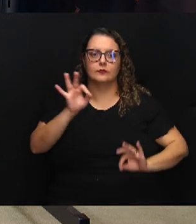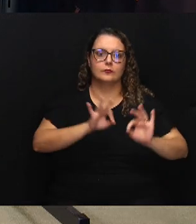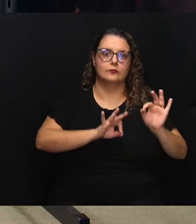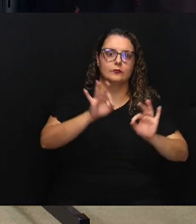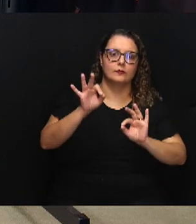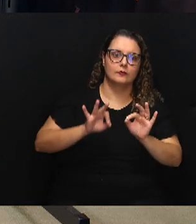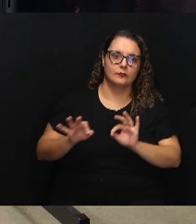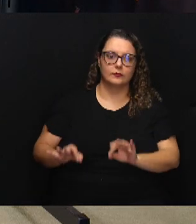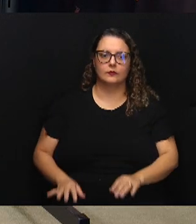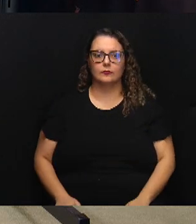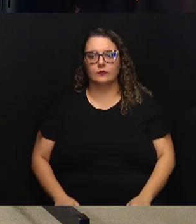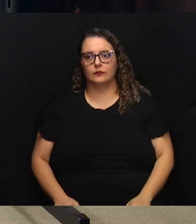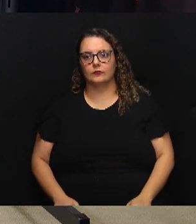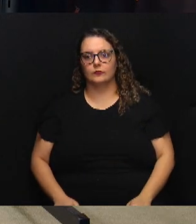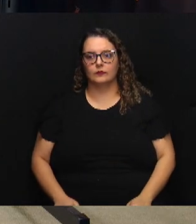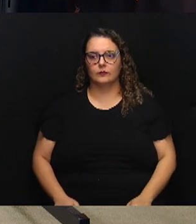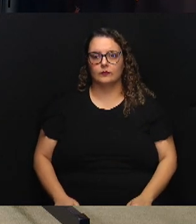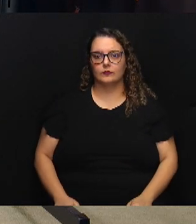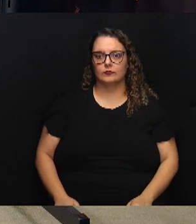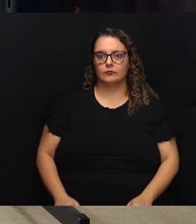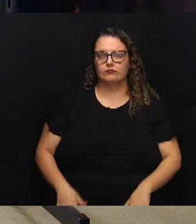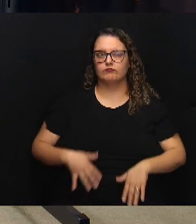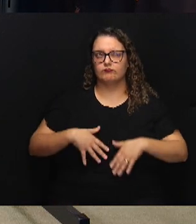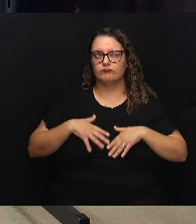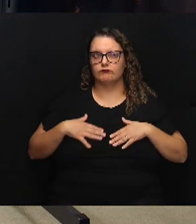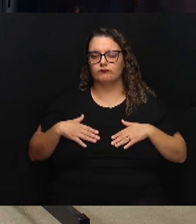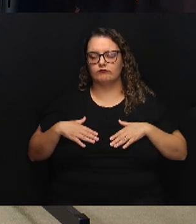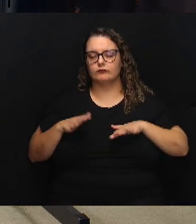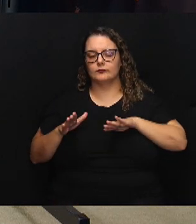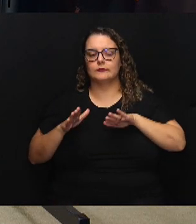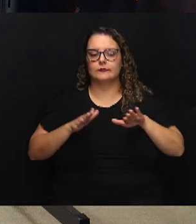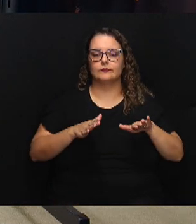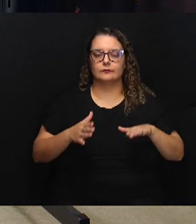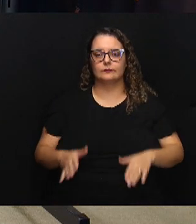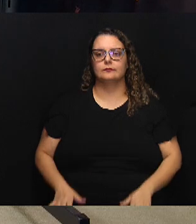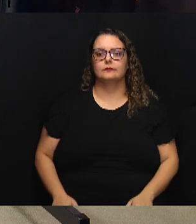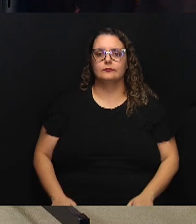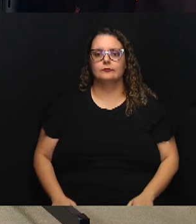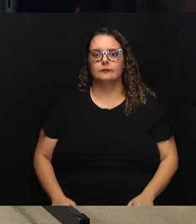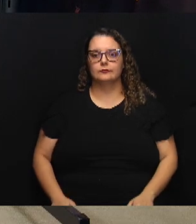planejar e sair da zona de conforto. E que legal